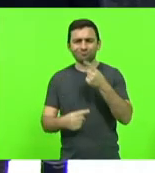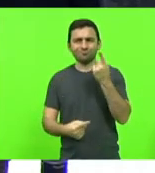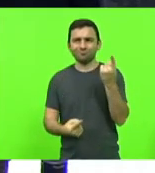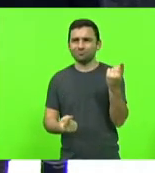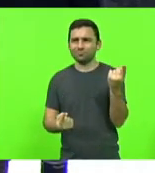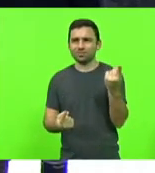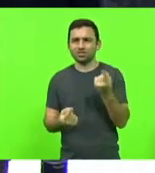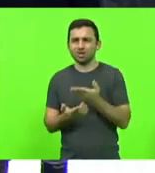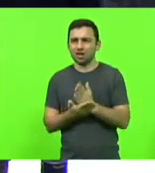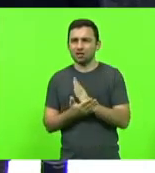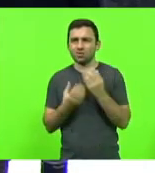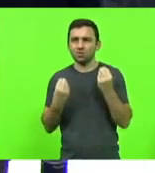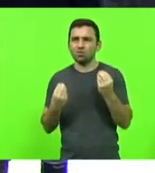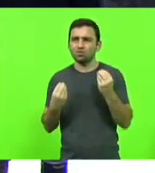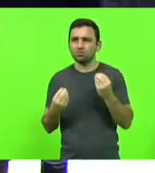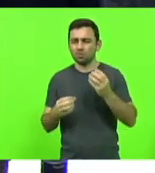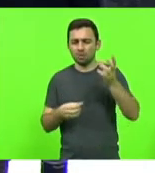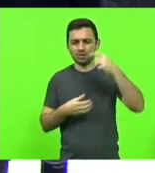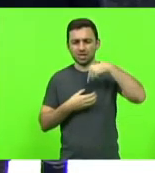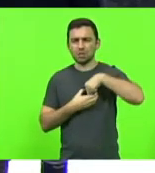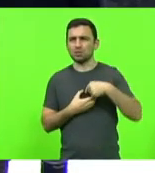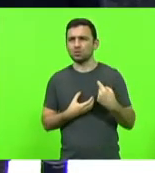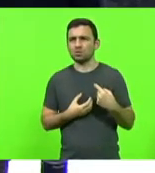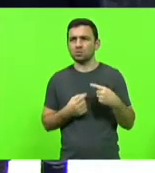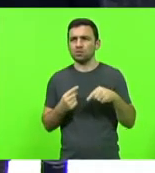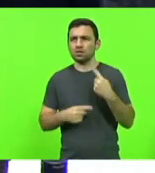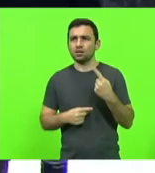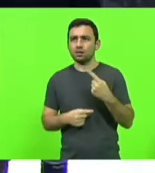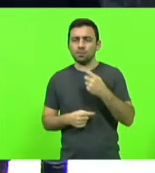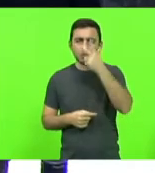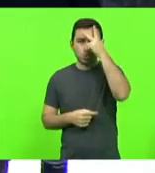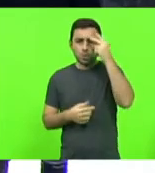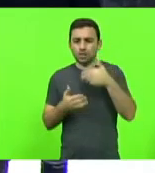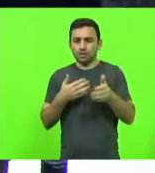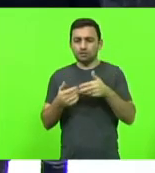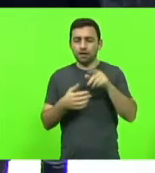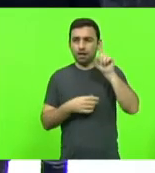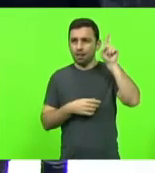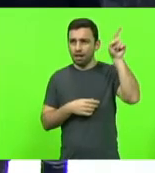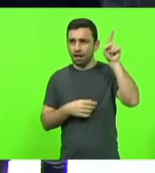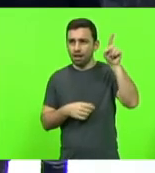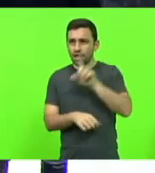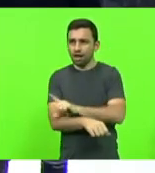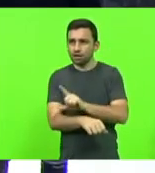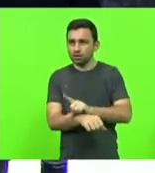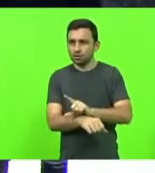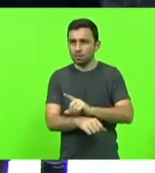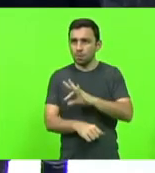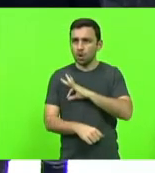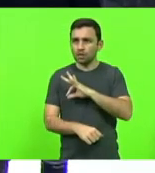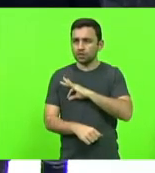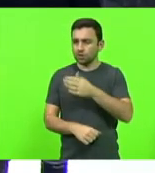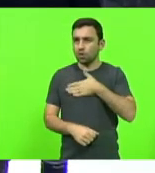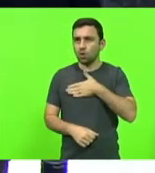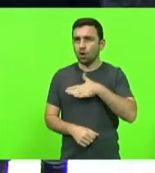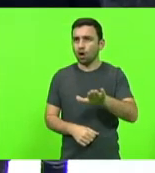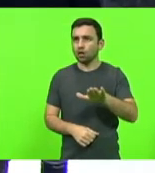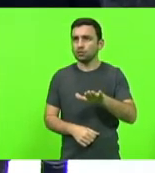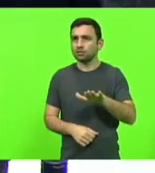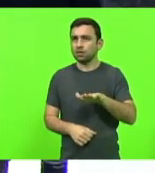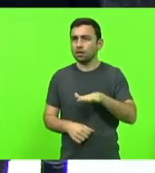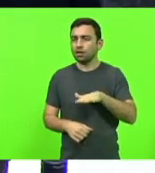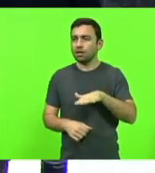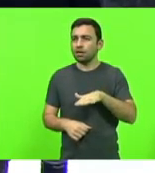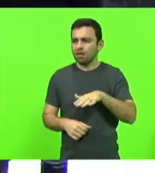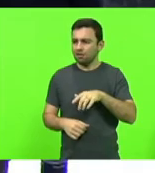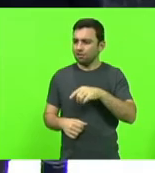artigo altamente subjetivo, que se um azulzinho lá de Lages ou uma polícia militar não gosta da gente, tu está passando, ele vai